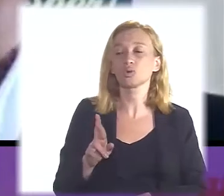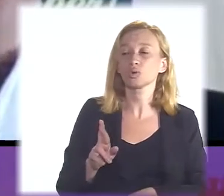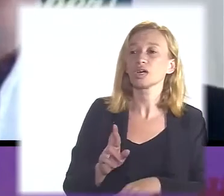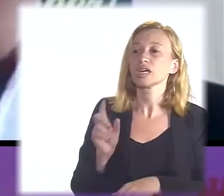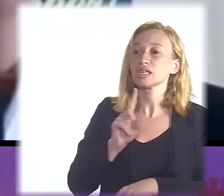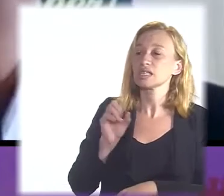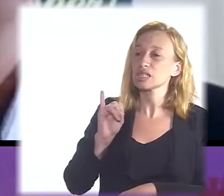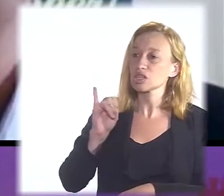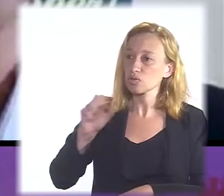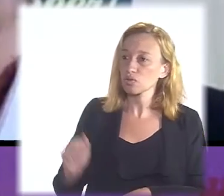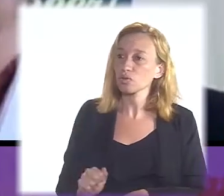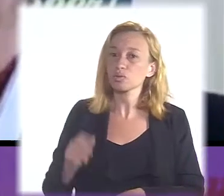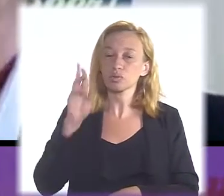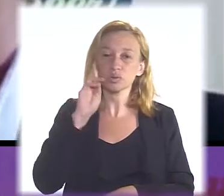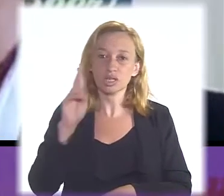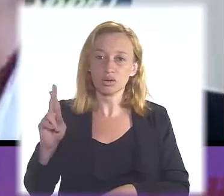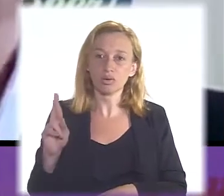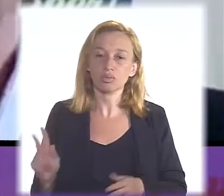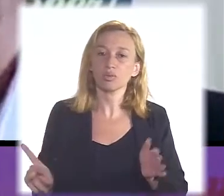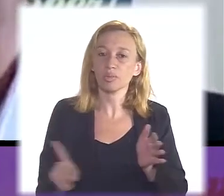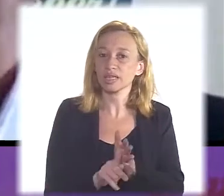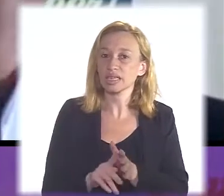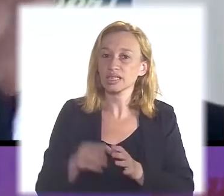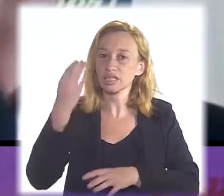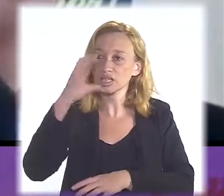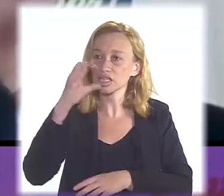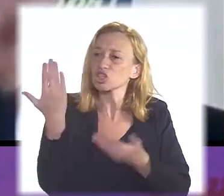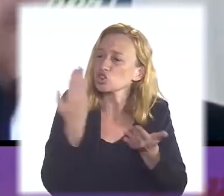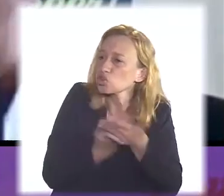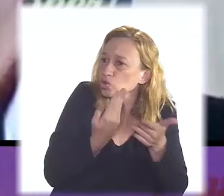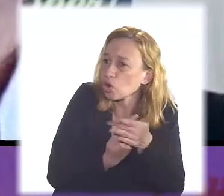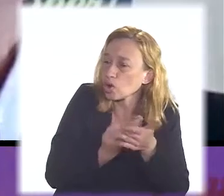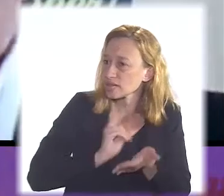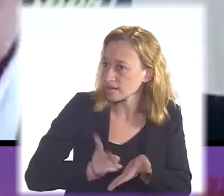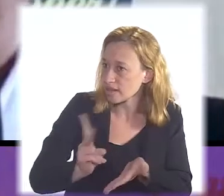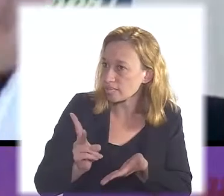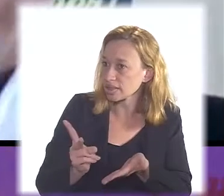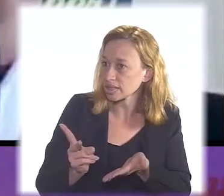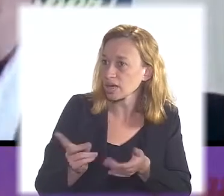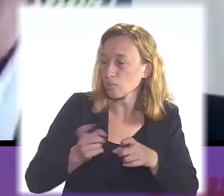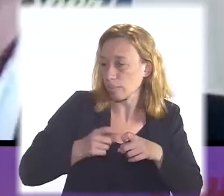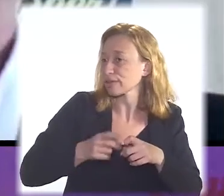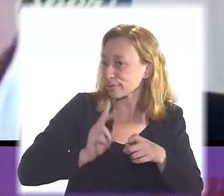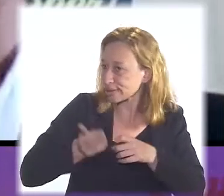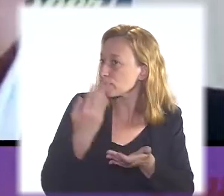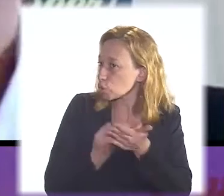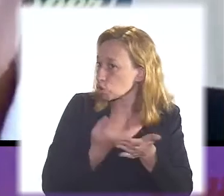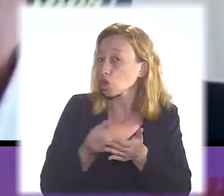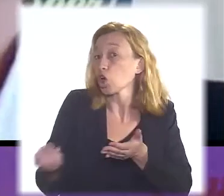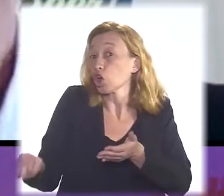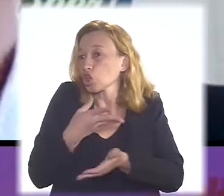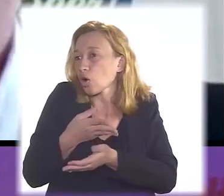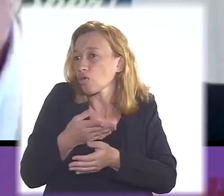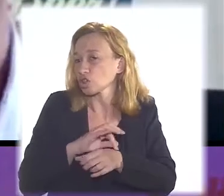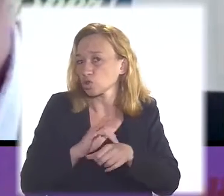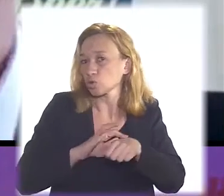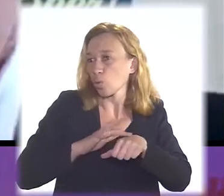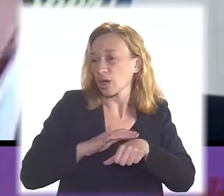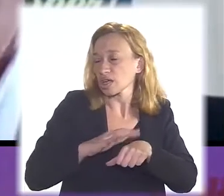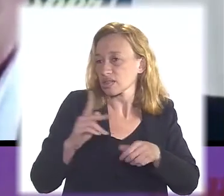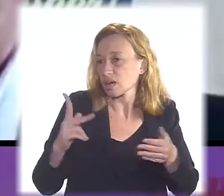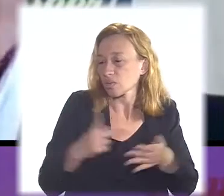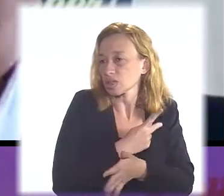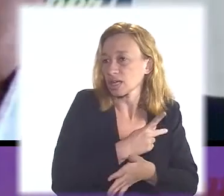uma pessoa da ciência, estudiosa, porque o médico está sempre estudando. Afinal de contas, novas doenças